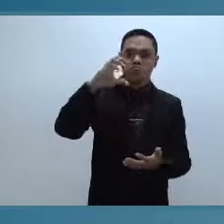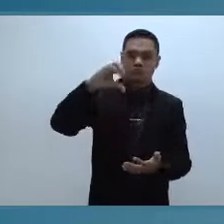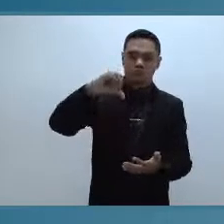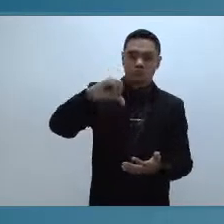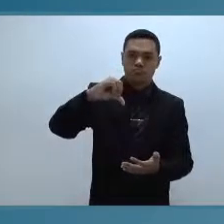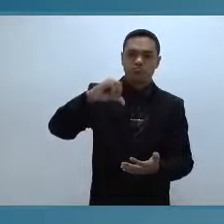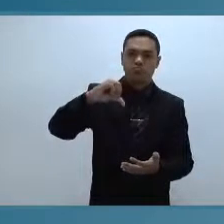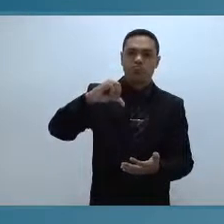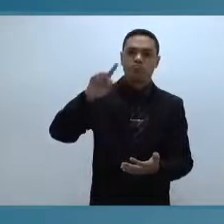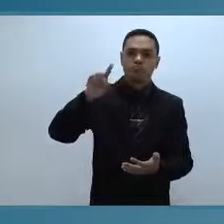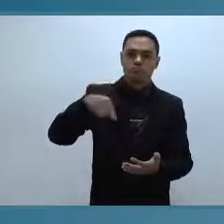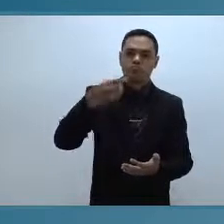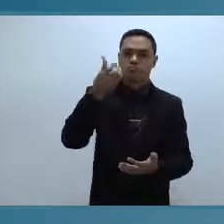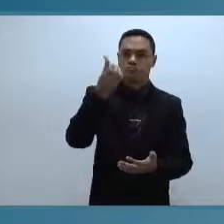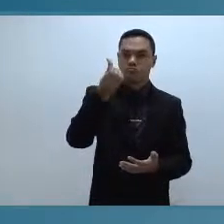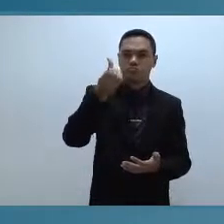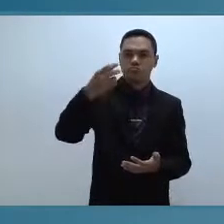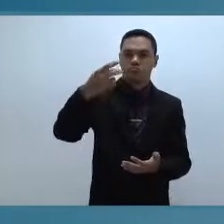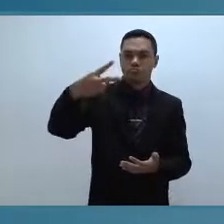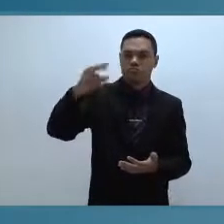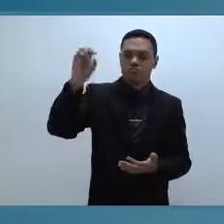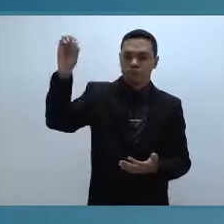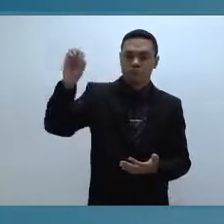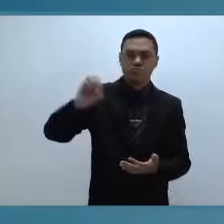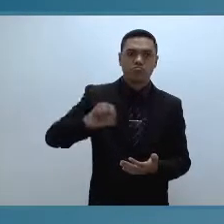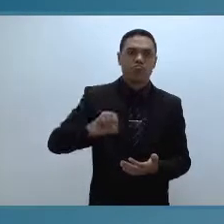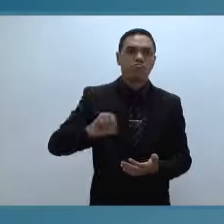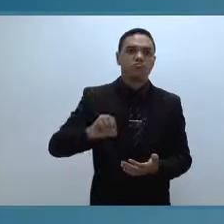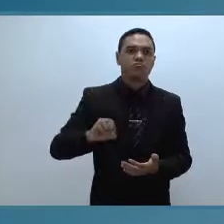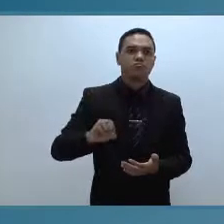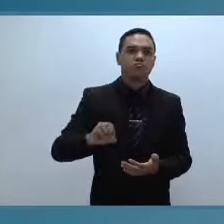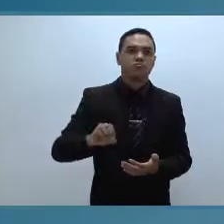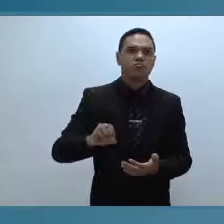59,63%. Processos com mais de 100 dias,